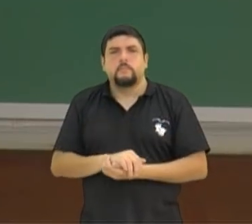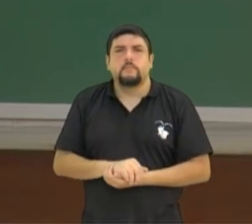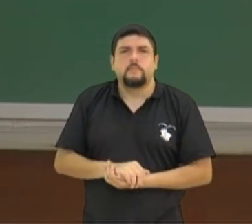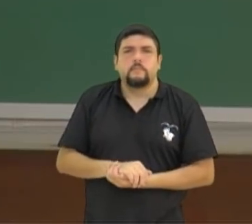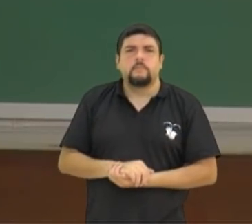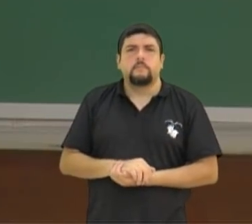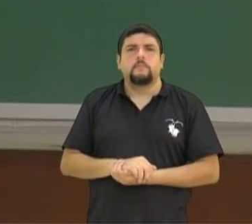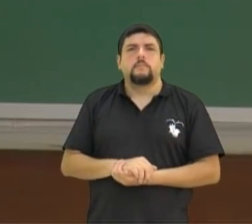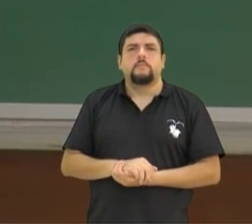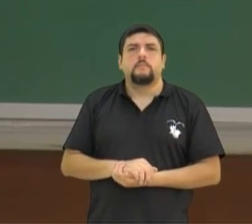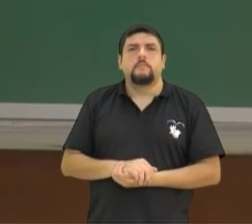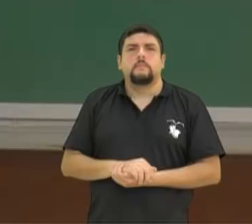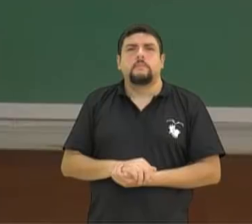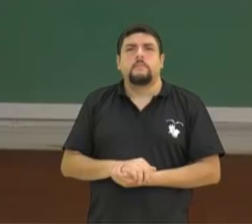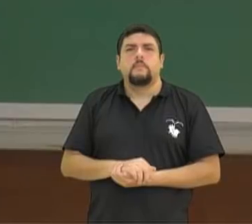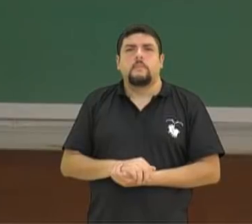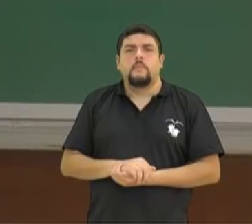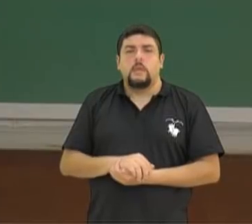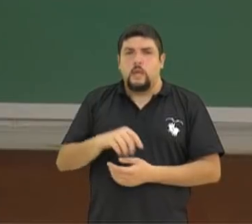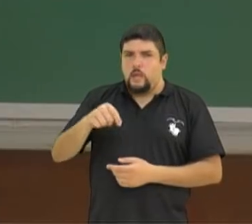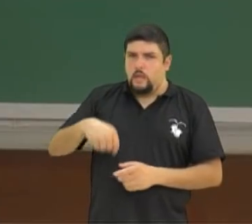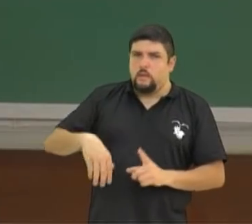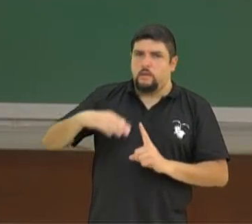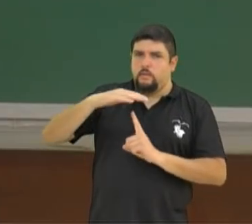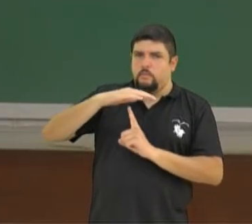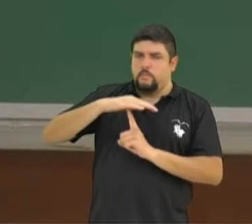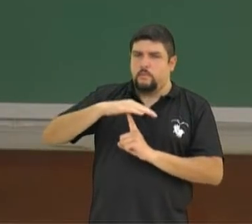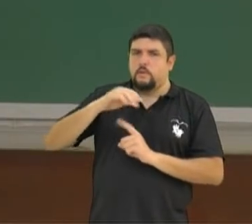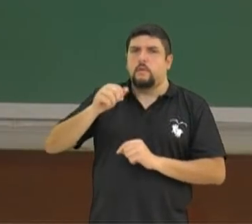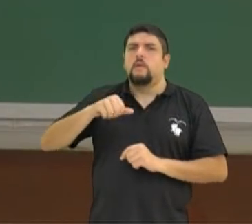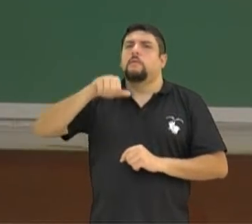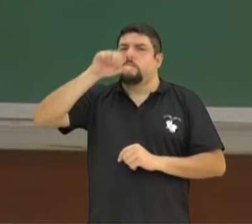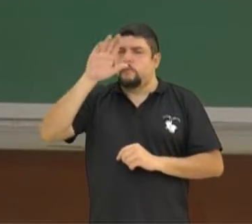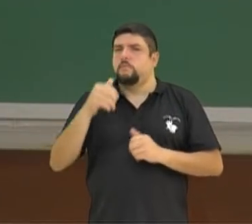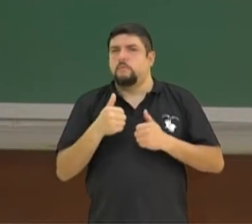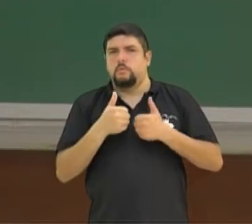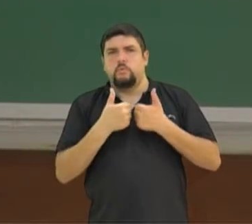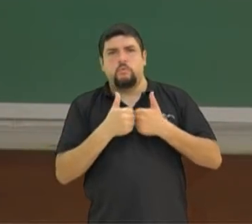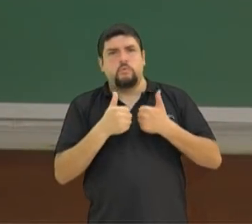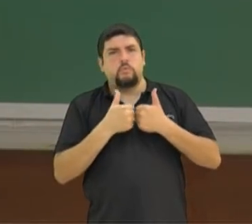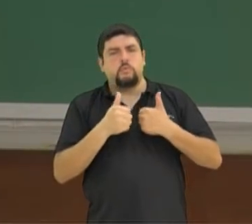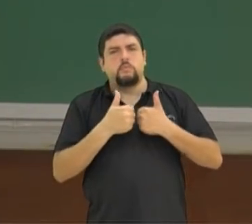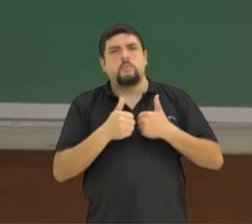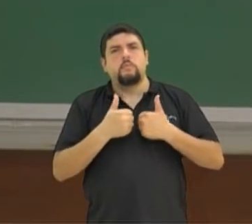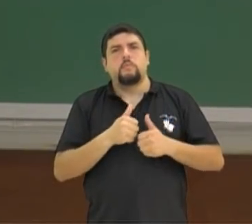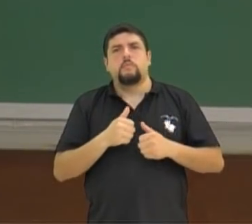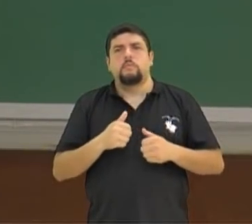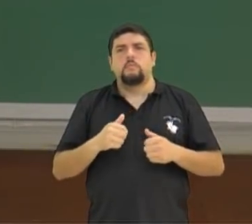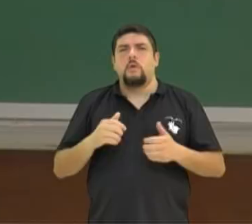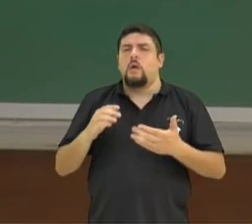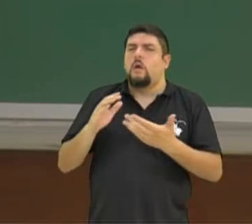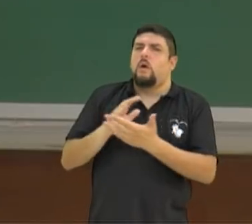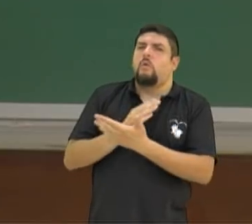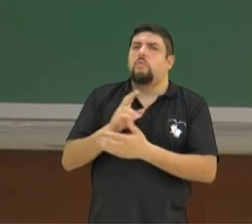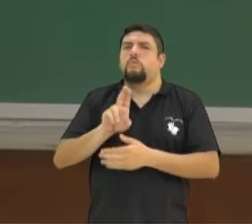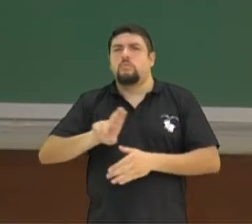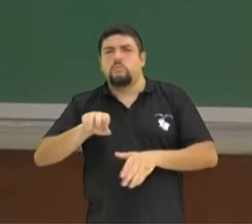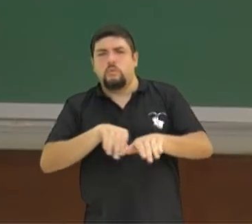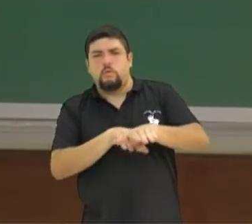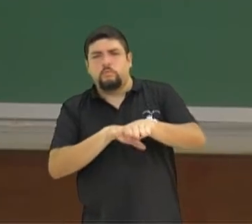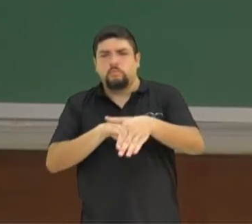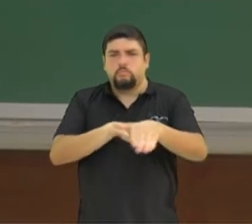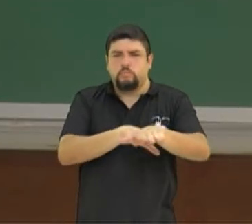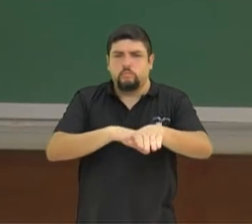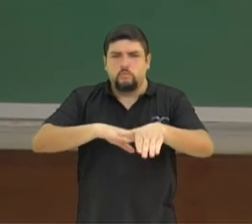certo? A gente aqui no Paraná usa muito ônibus, né? Algumas pessoas usam biarticulado, né,